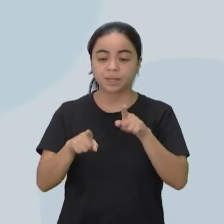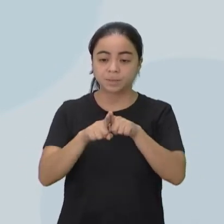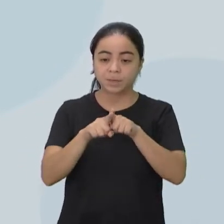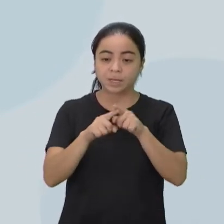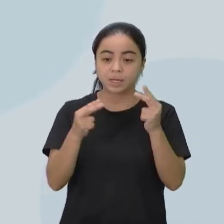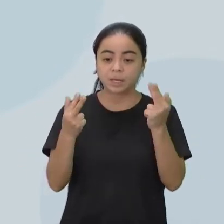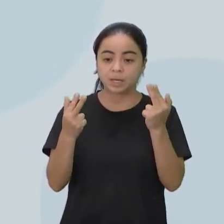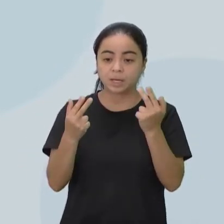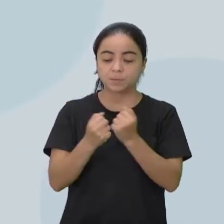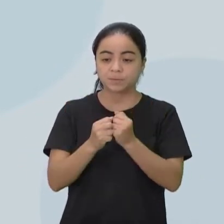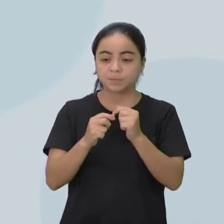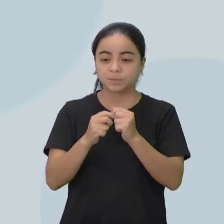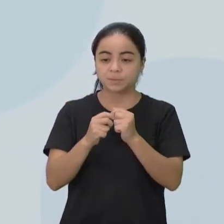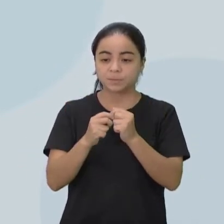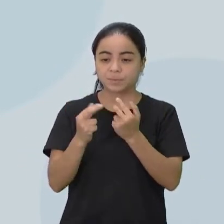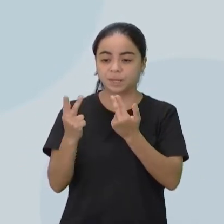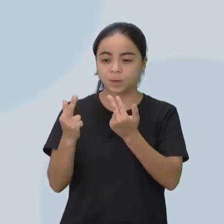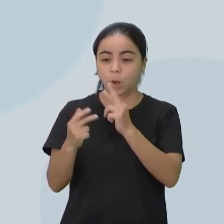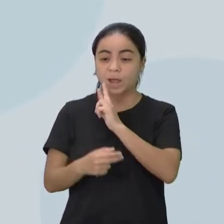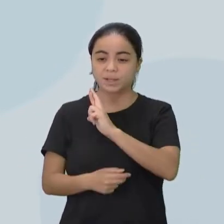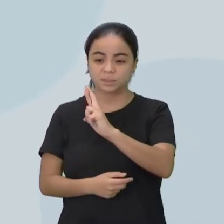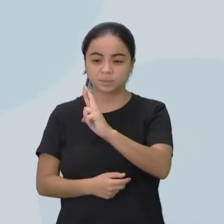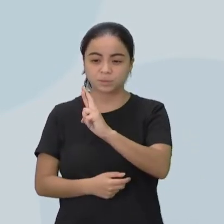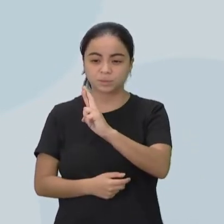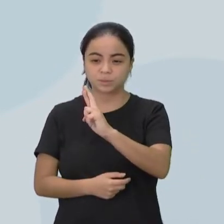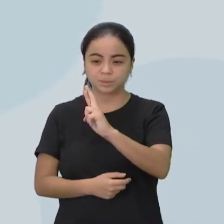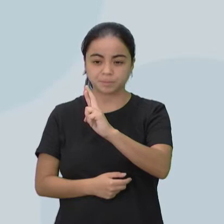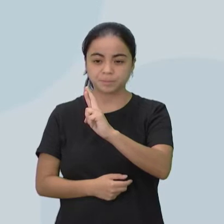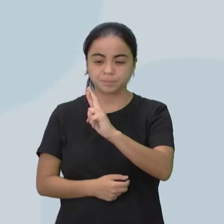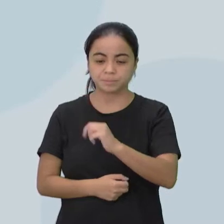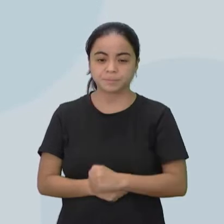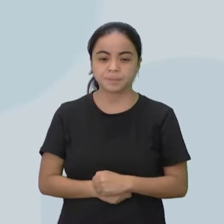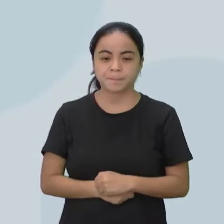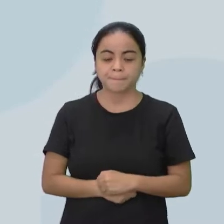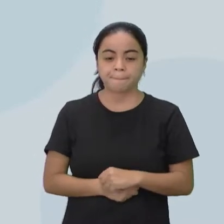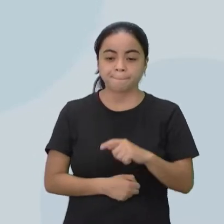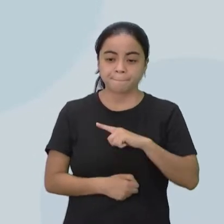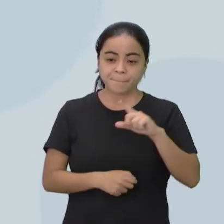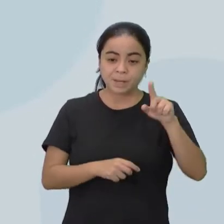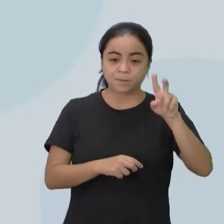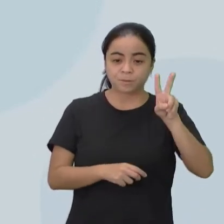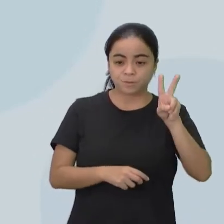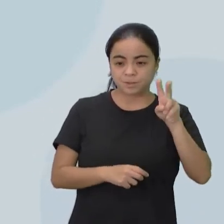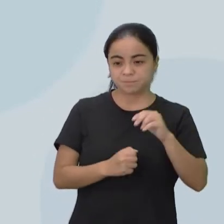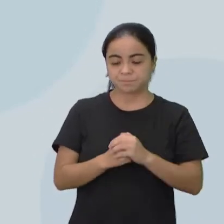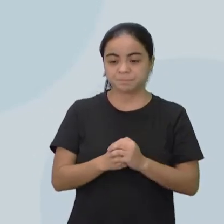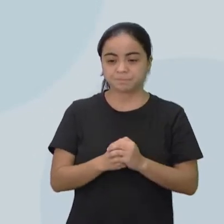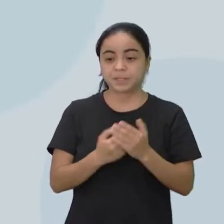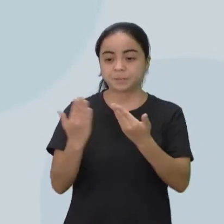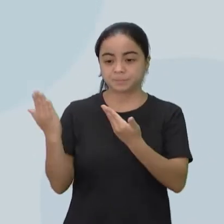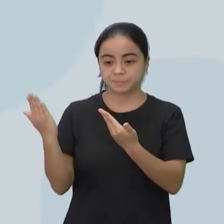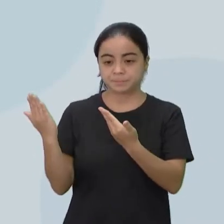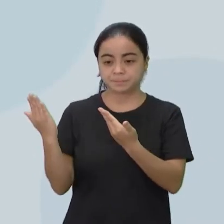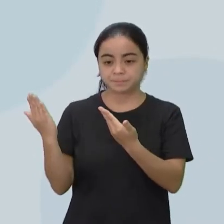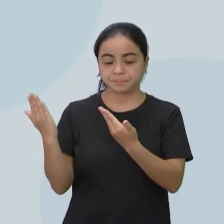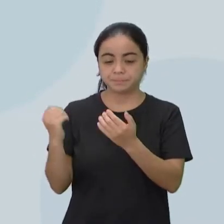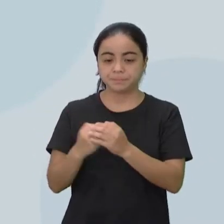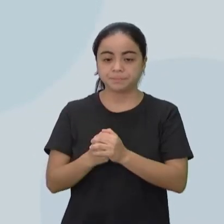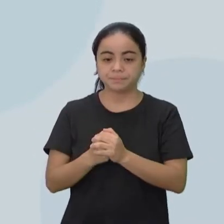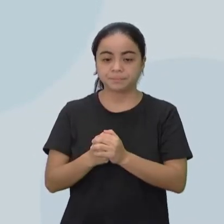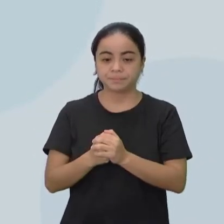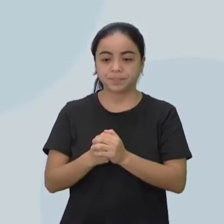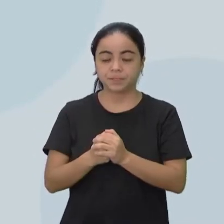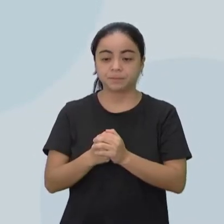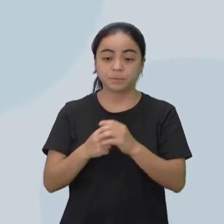igualdade. Então, a velocidade, como que eu leio isso? Ó? A velocidade é igual à divisão da